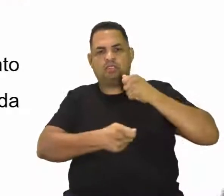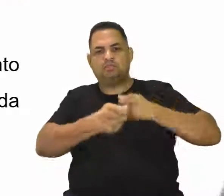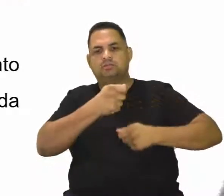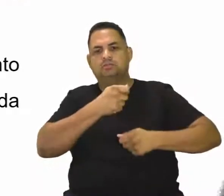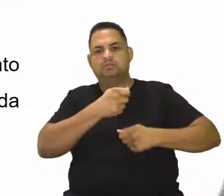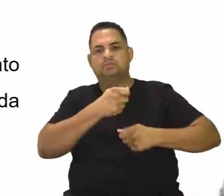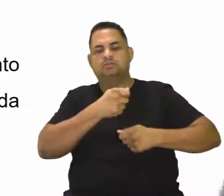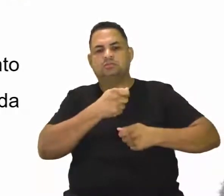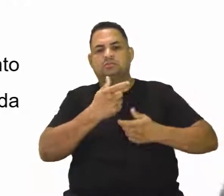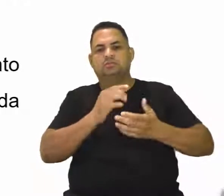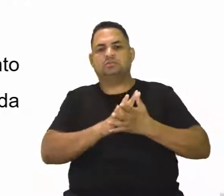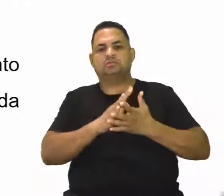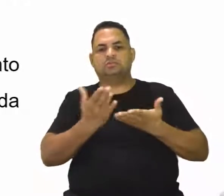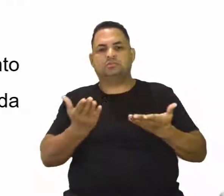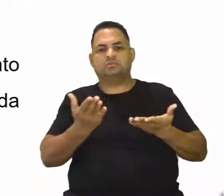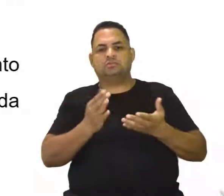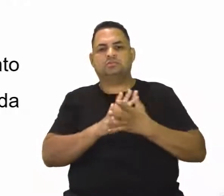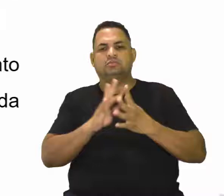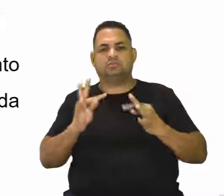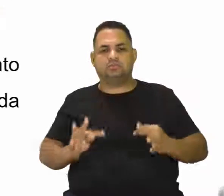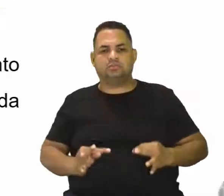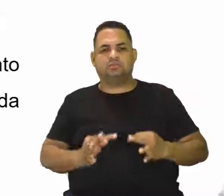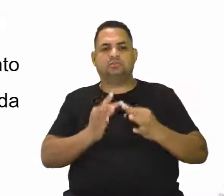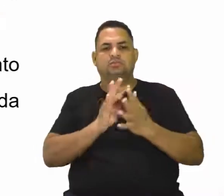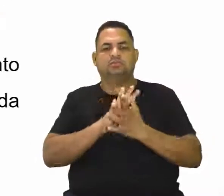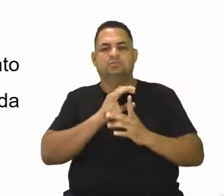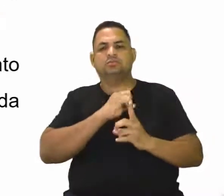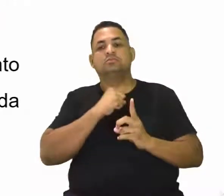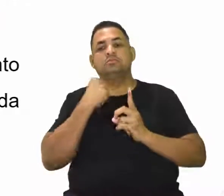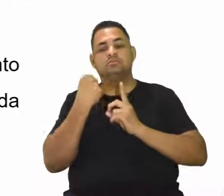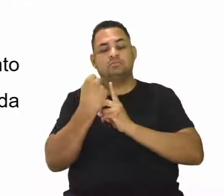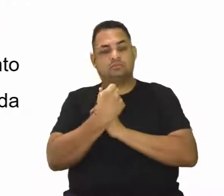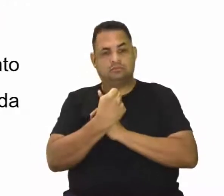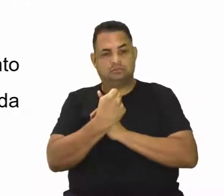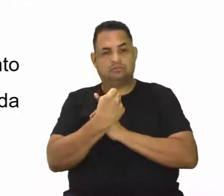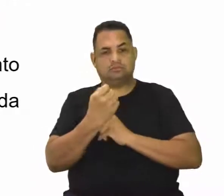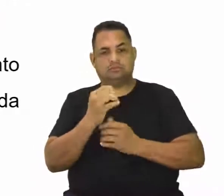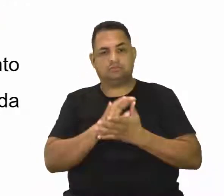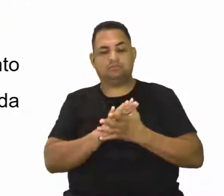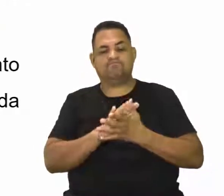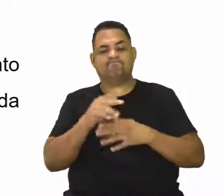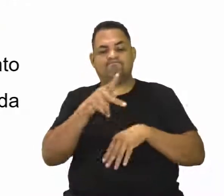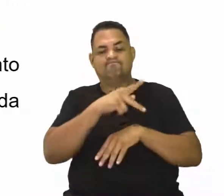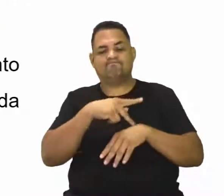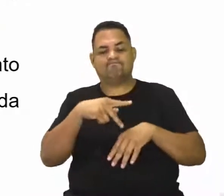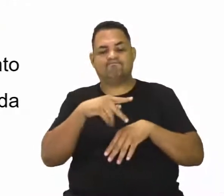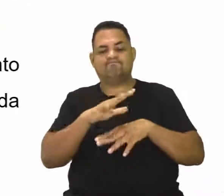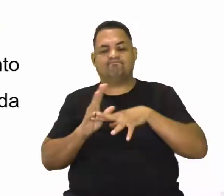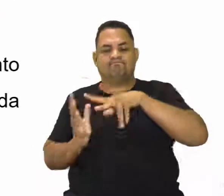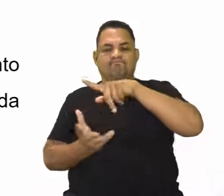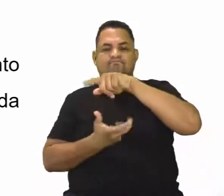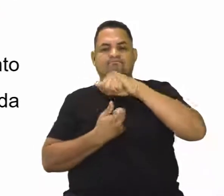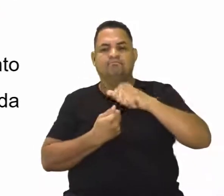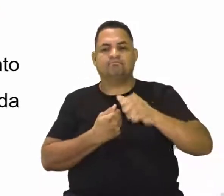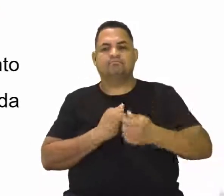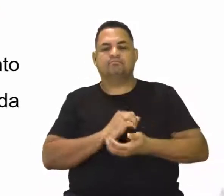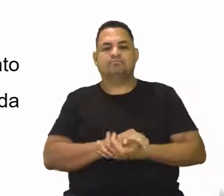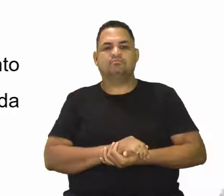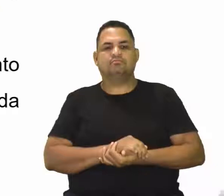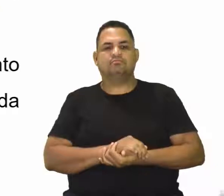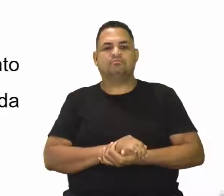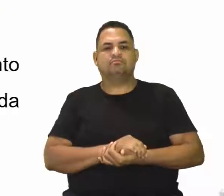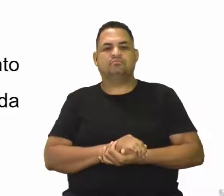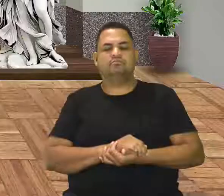econômica. Grande disparidade tecnológica e social entre os países do